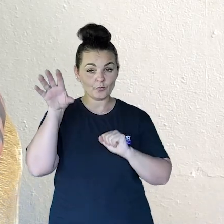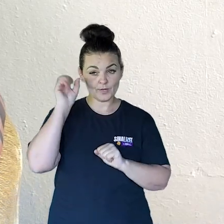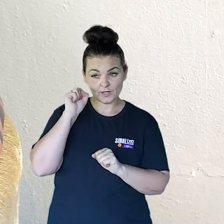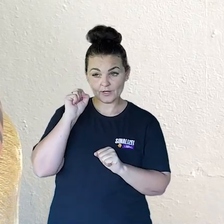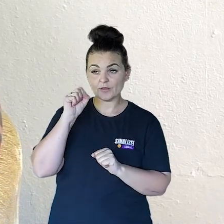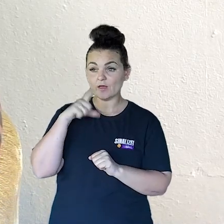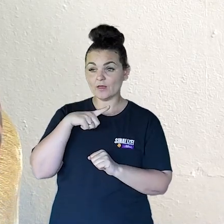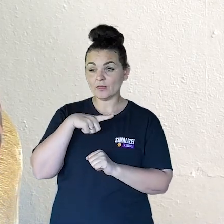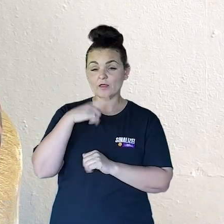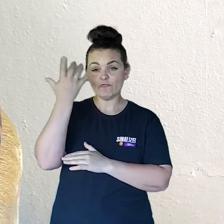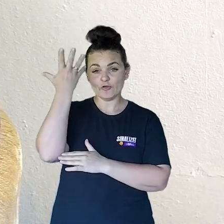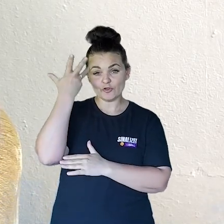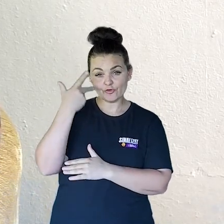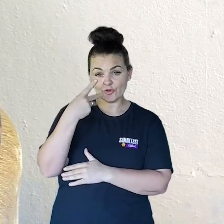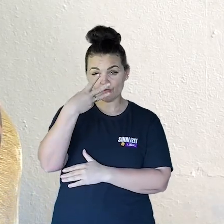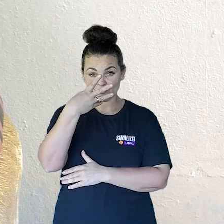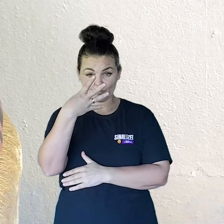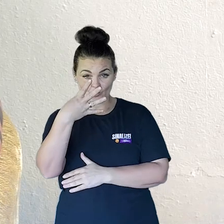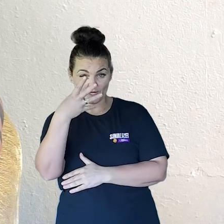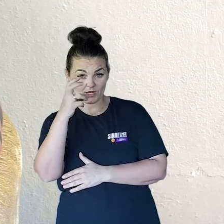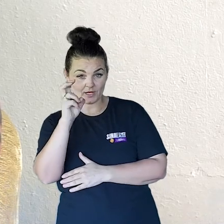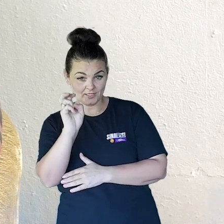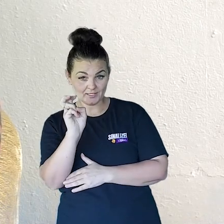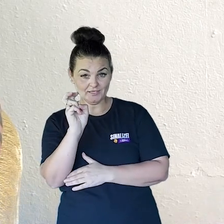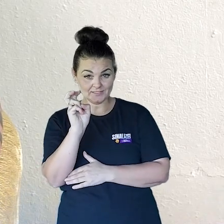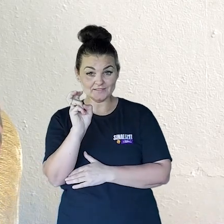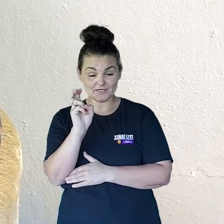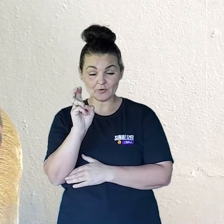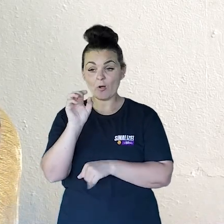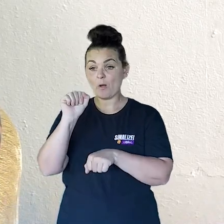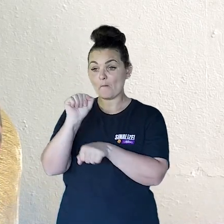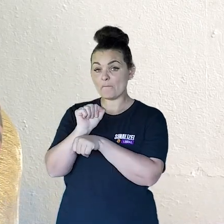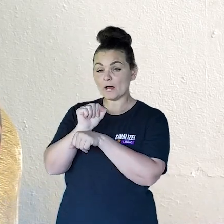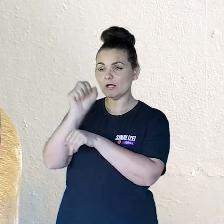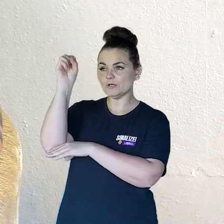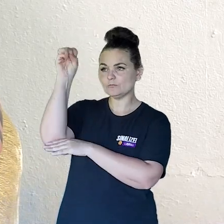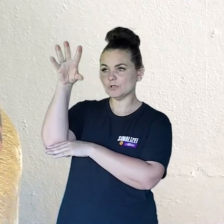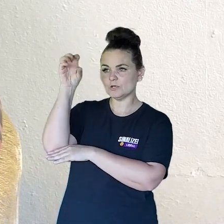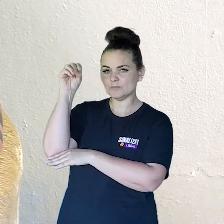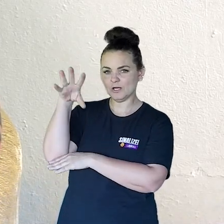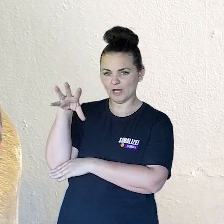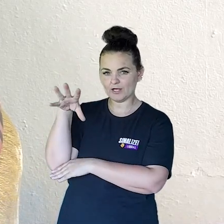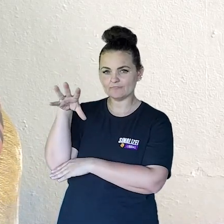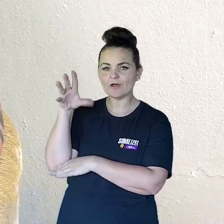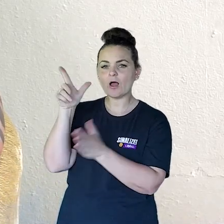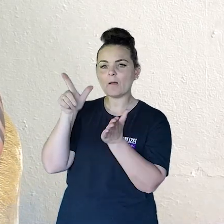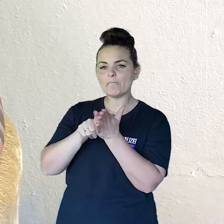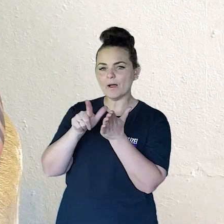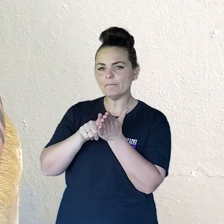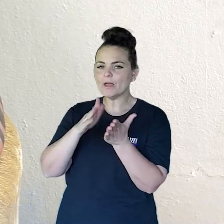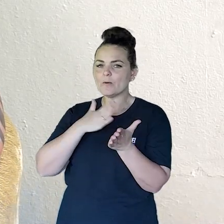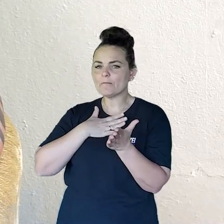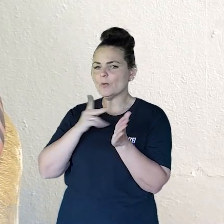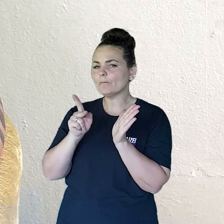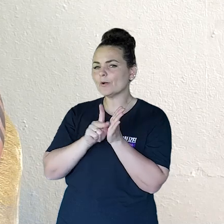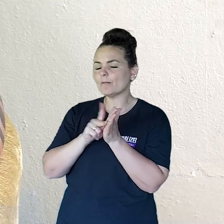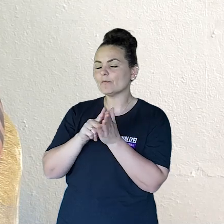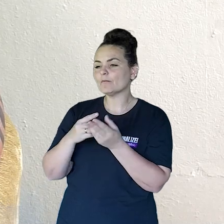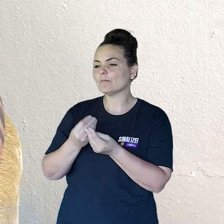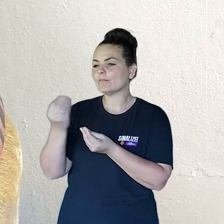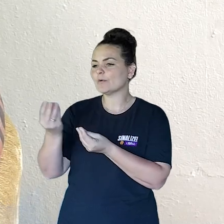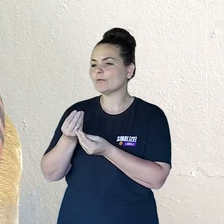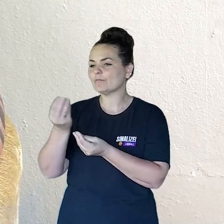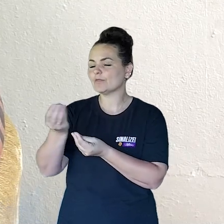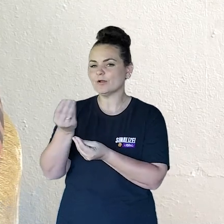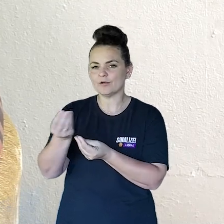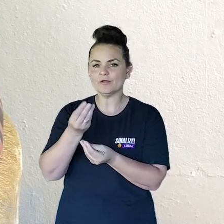40, 45 dias na rua, num semáforo, né? 8 horas por dia, entregando santinho de mão em mão. Eu